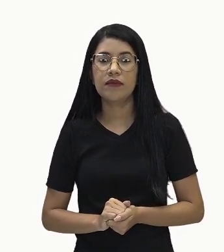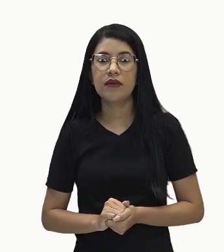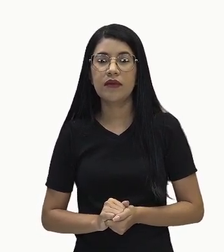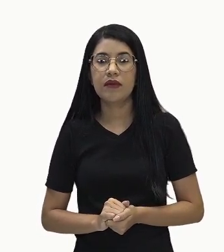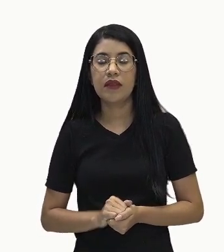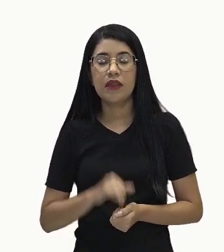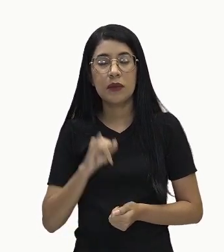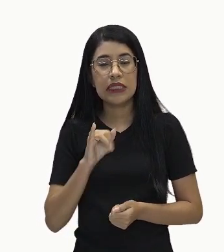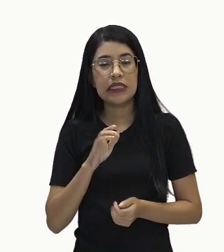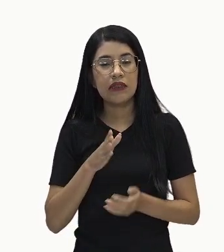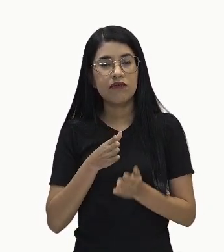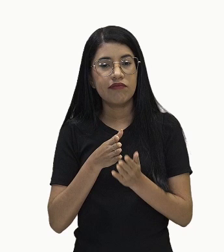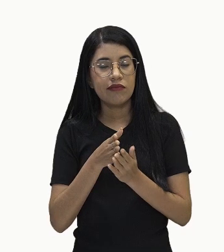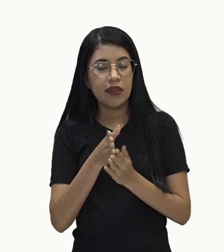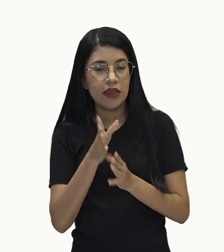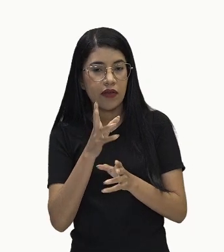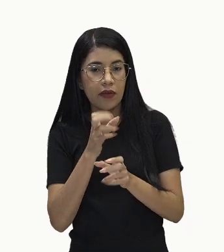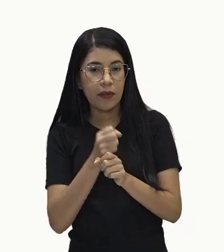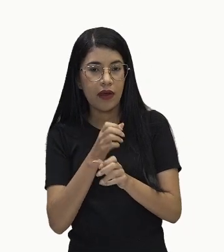6.